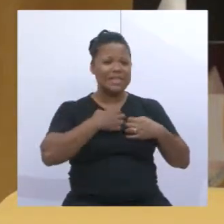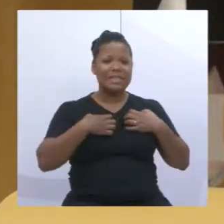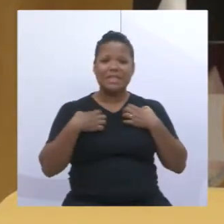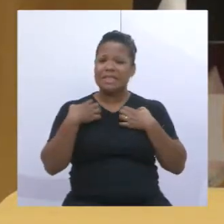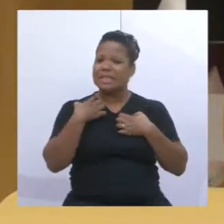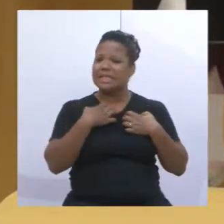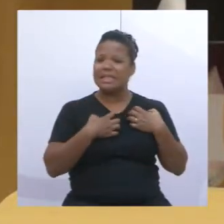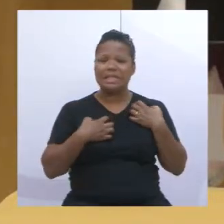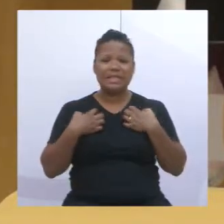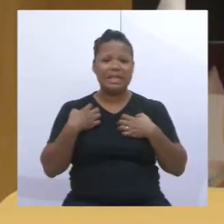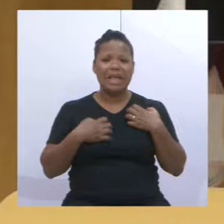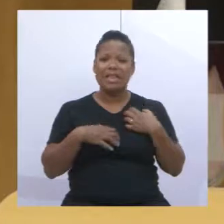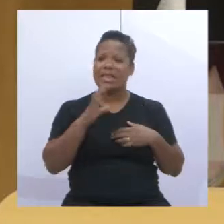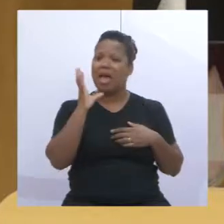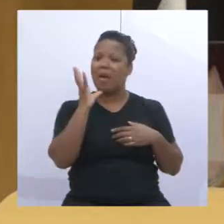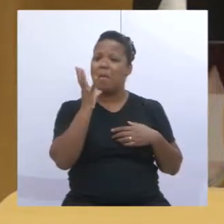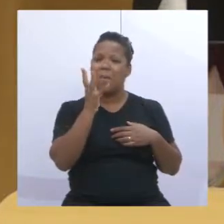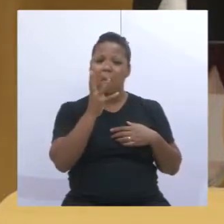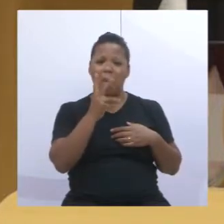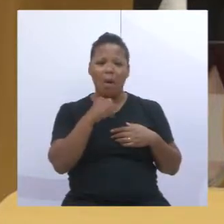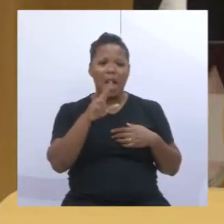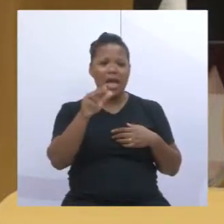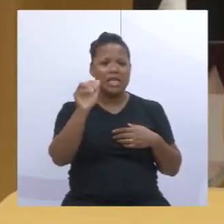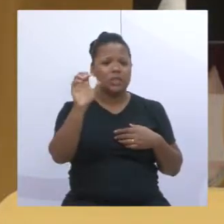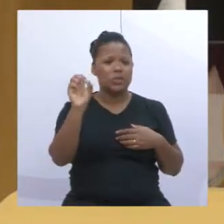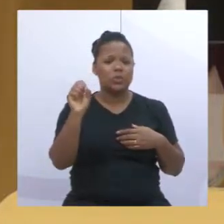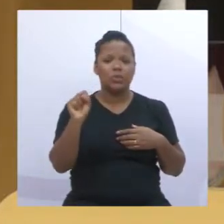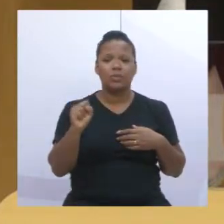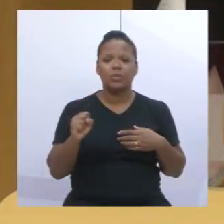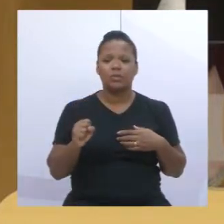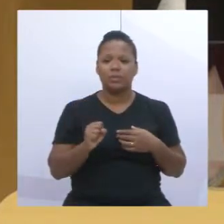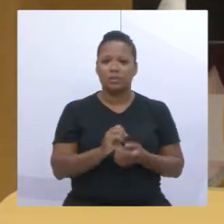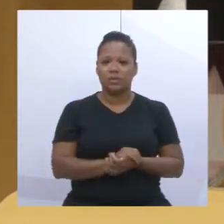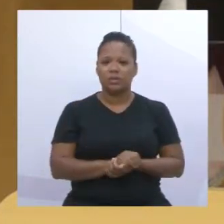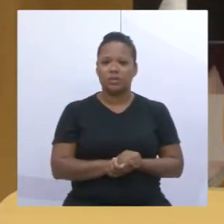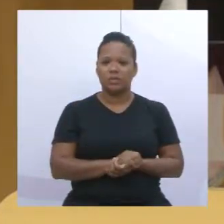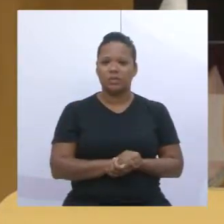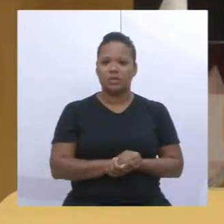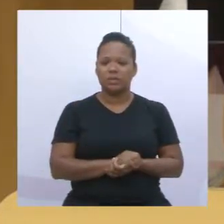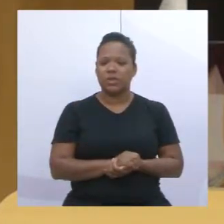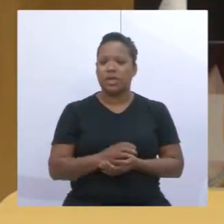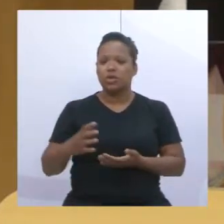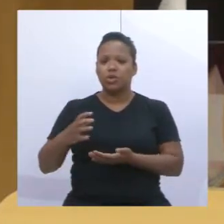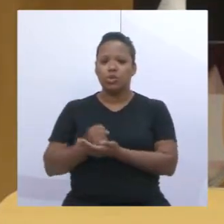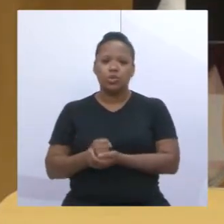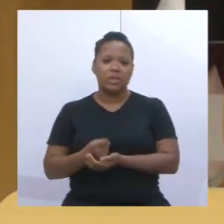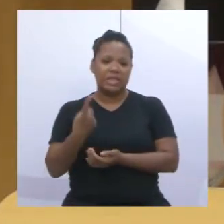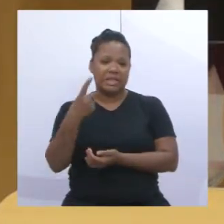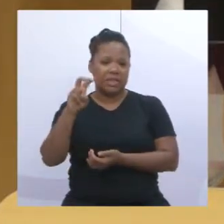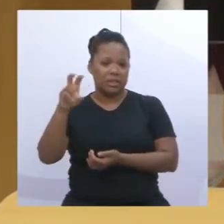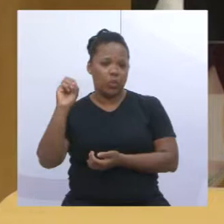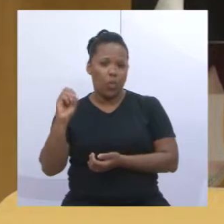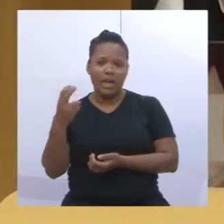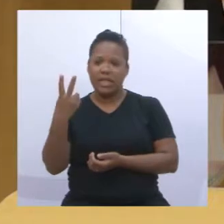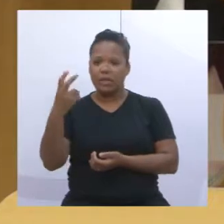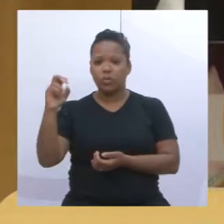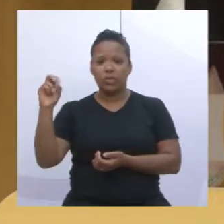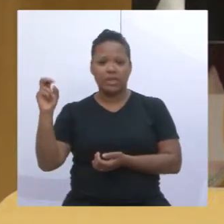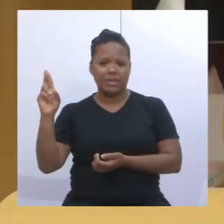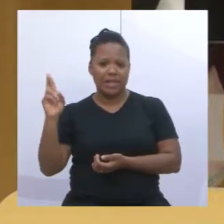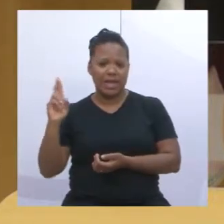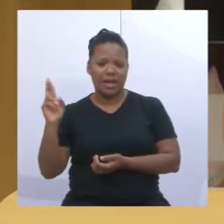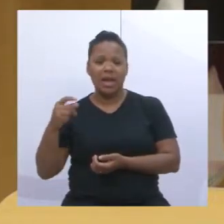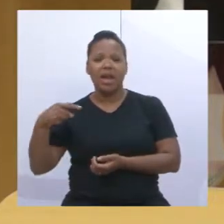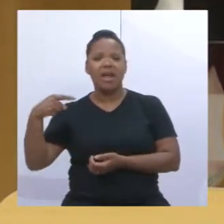desesperadas em aguardar na fila do SUS, e juntam, e somam 150, 200 reais e procuram